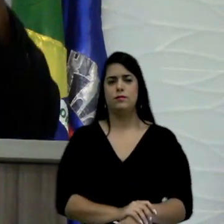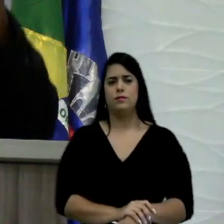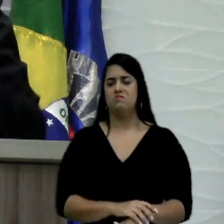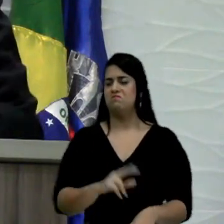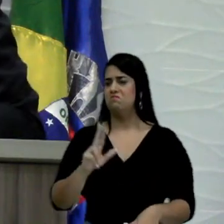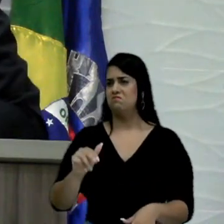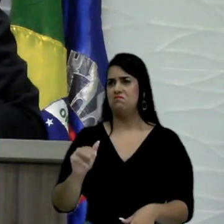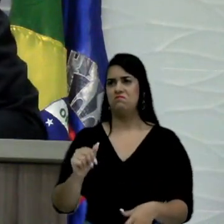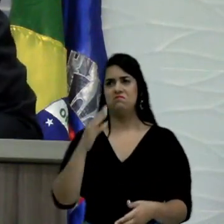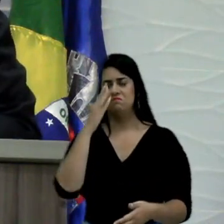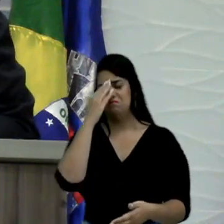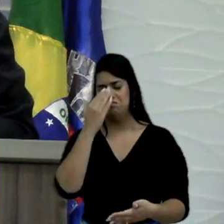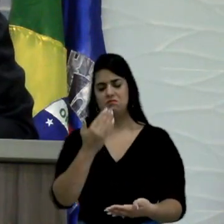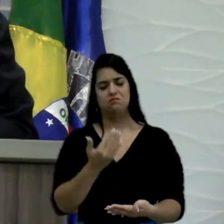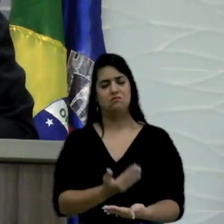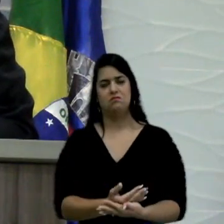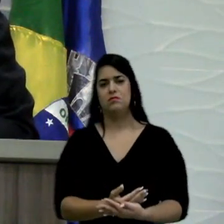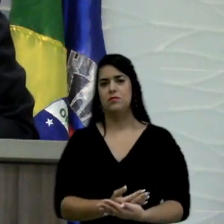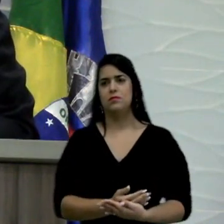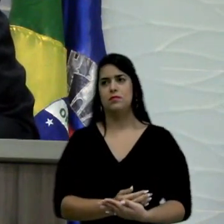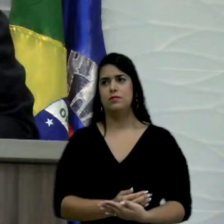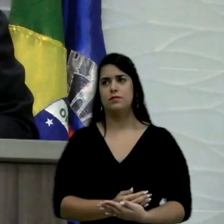Nunca acredite